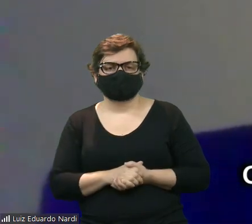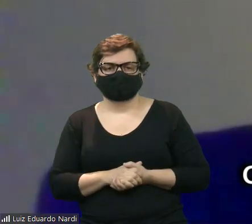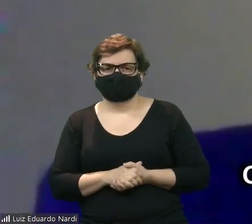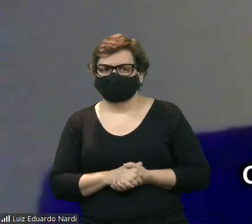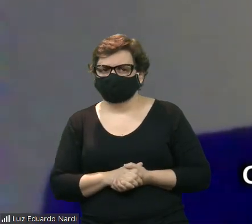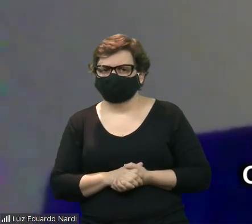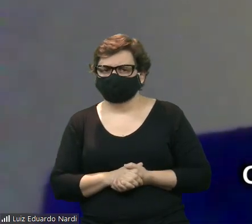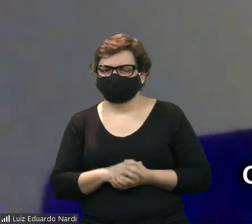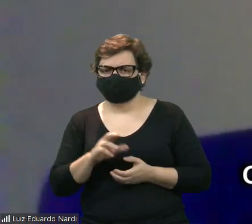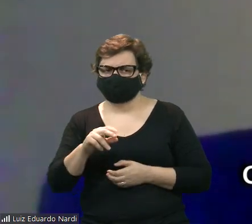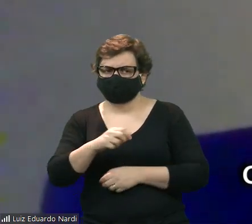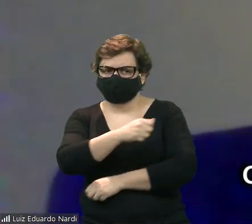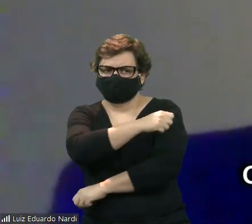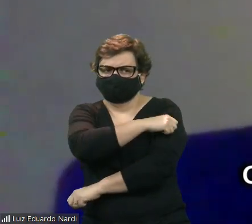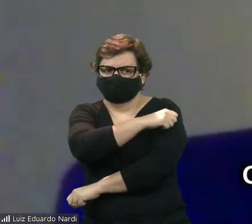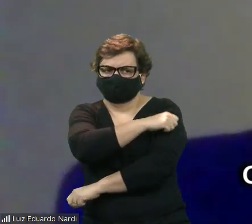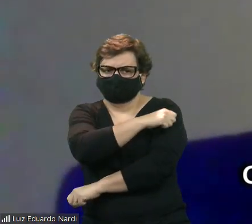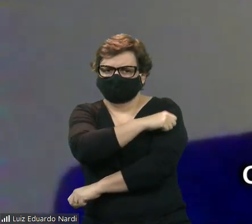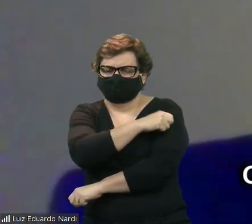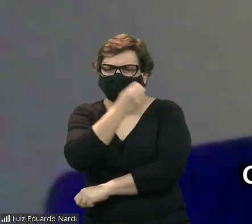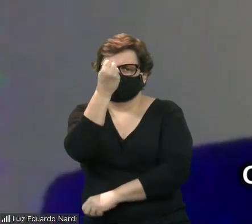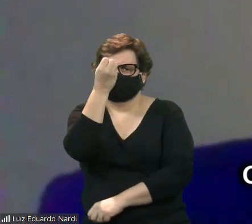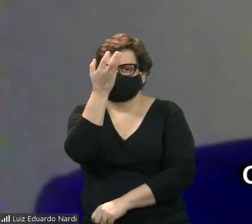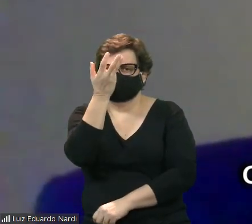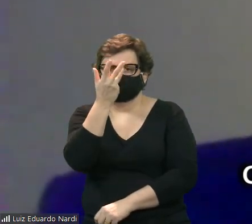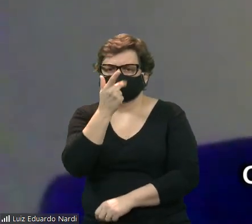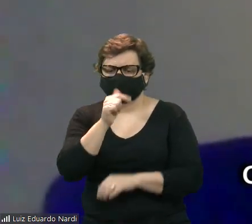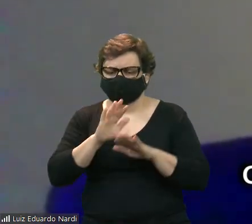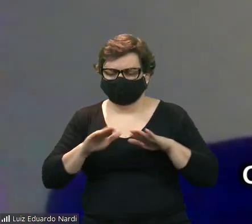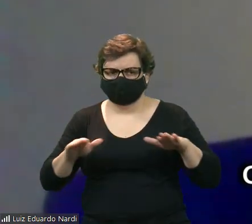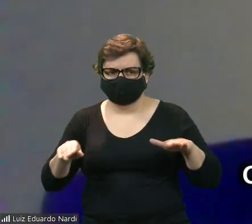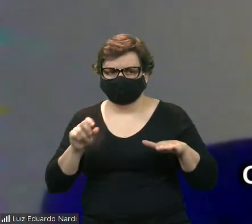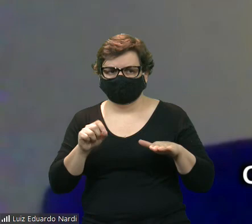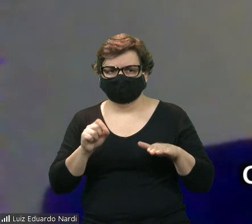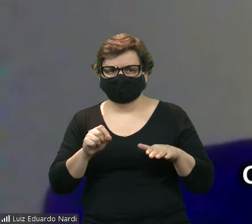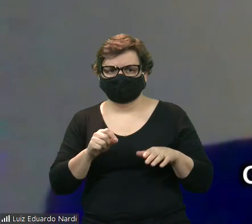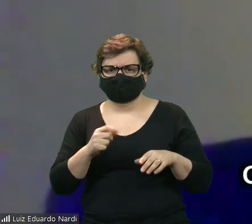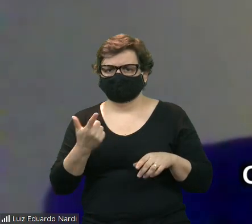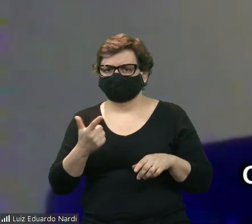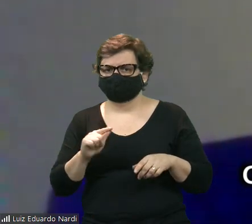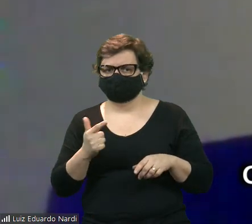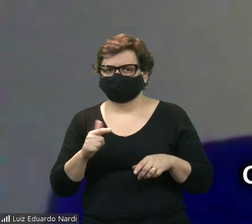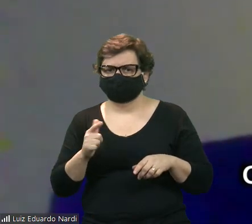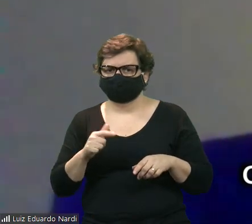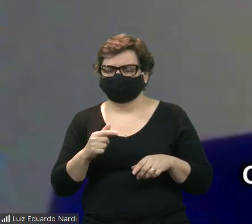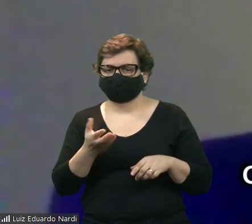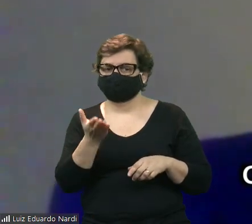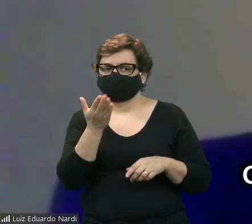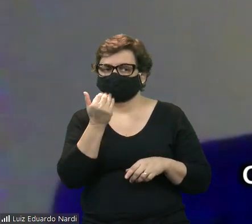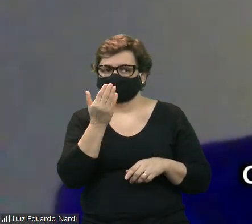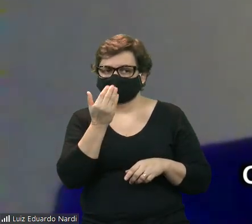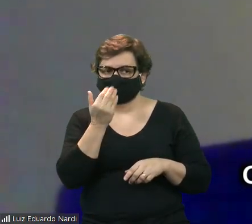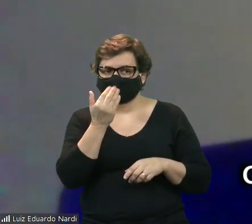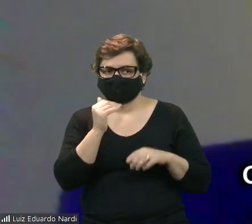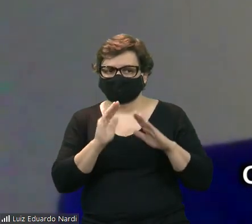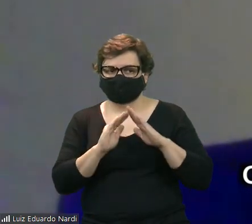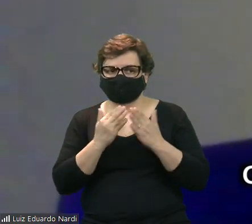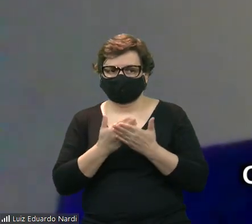dos alunos, das crianças que deixaram de ter a merenda na sua